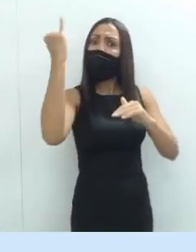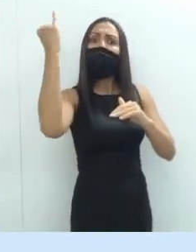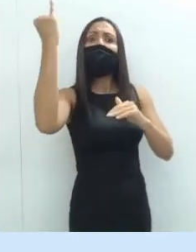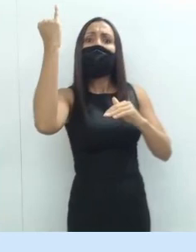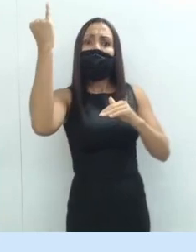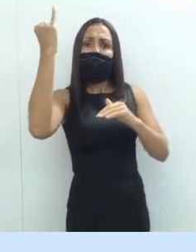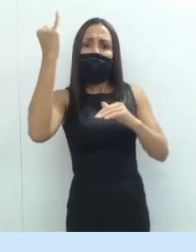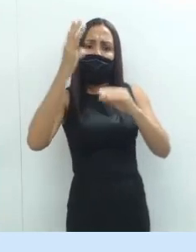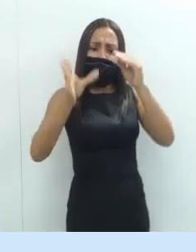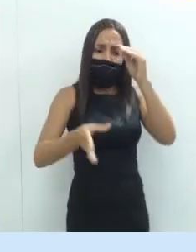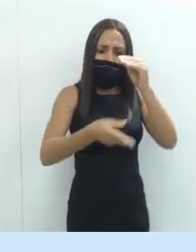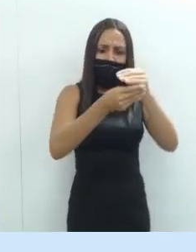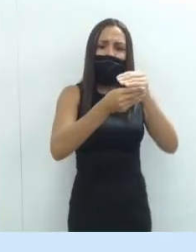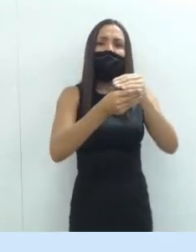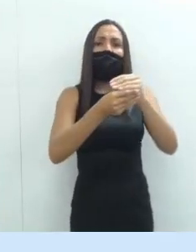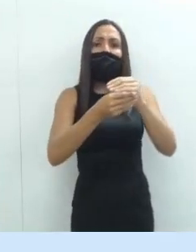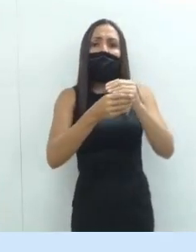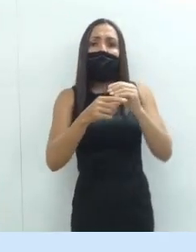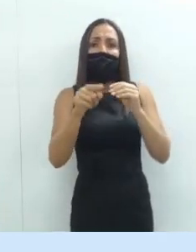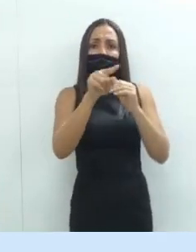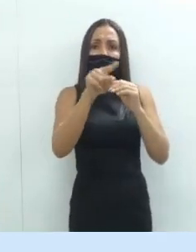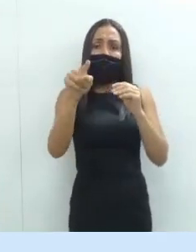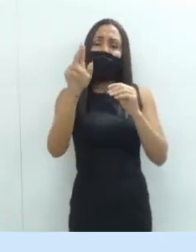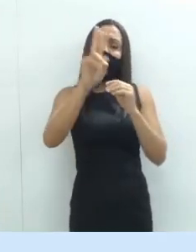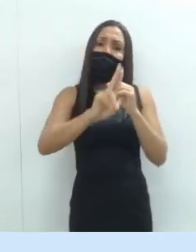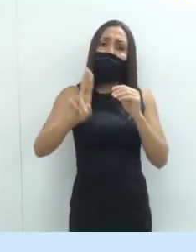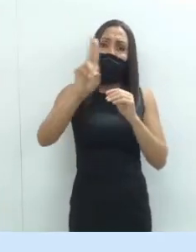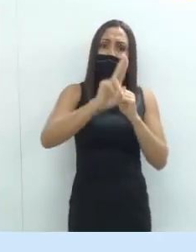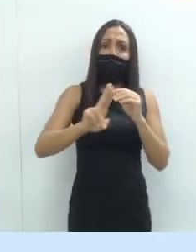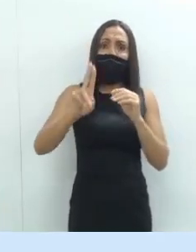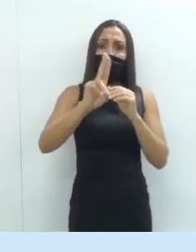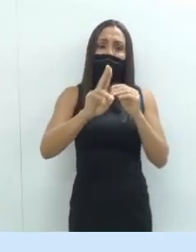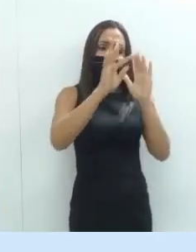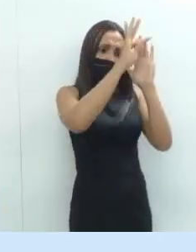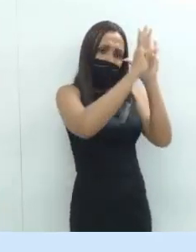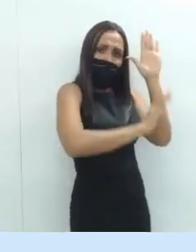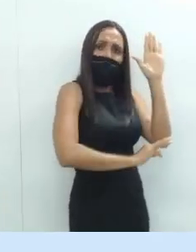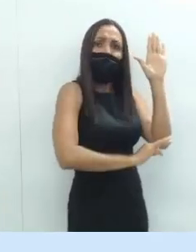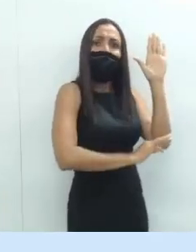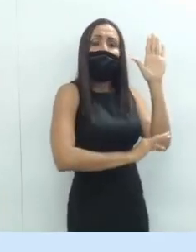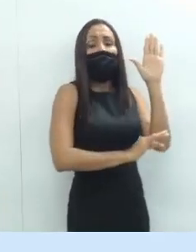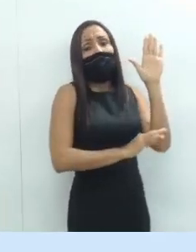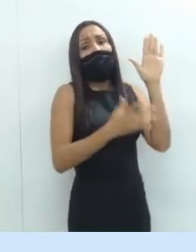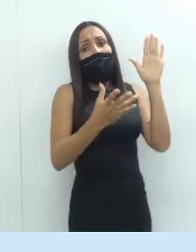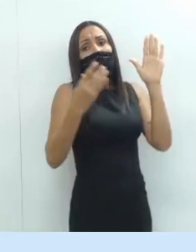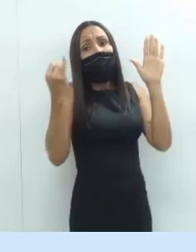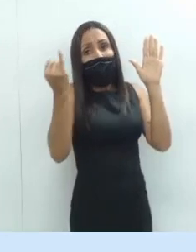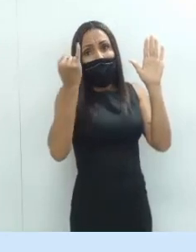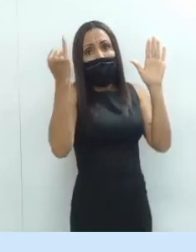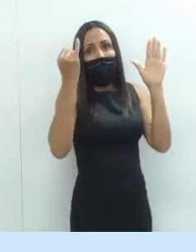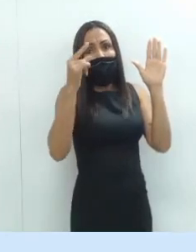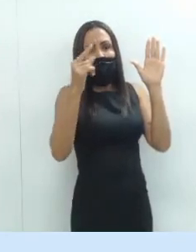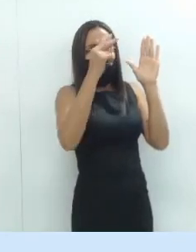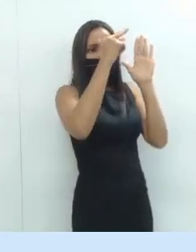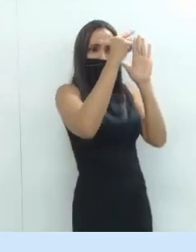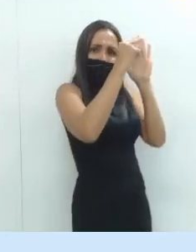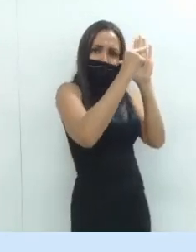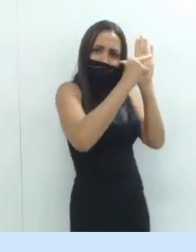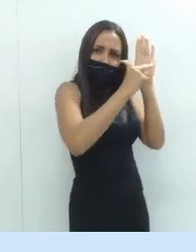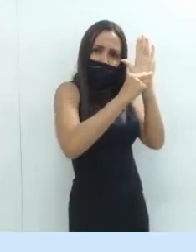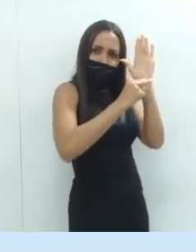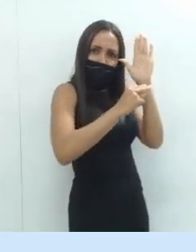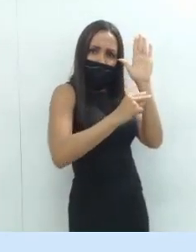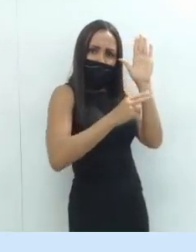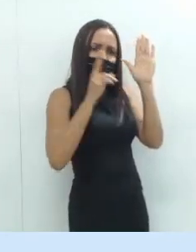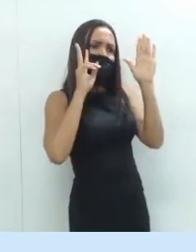importantes. E vão ser esses pontos que você vai utilizar no seu texto. Então é muito importante que você leia o texto de forma